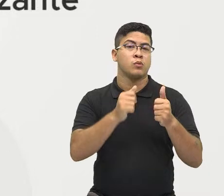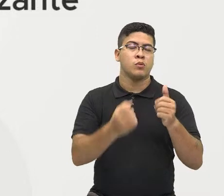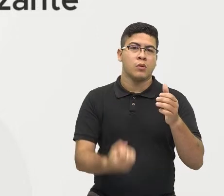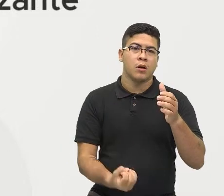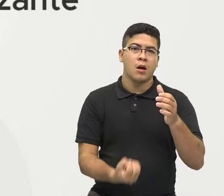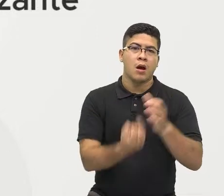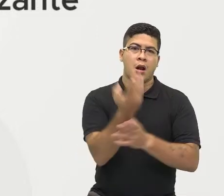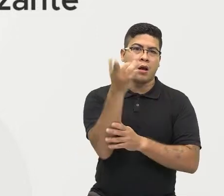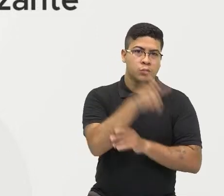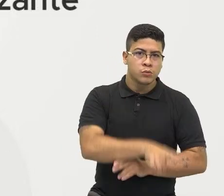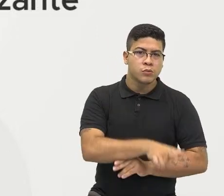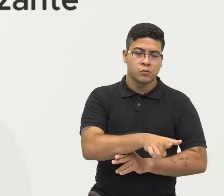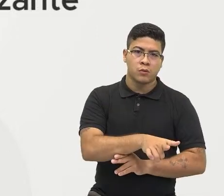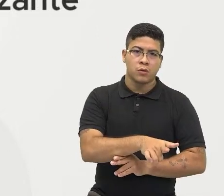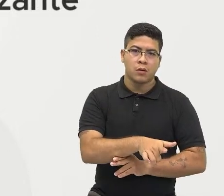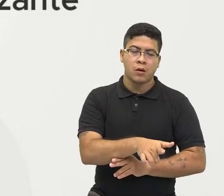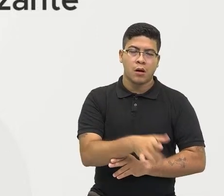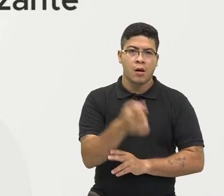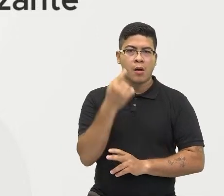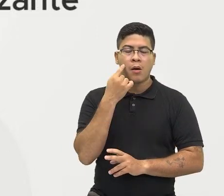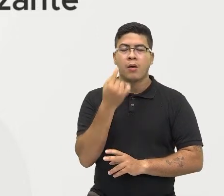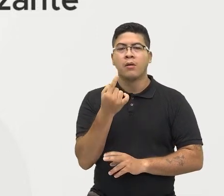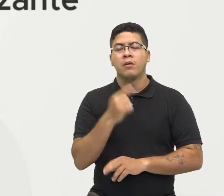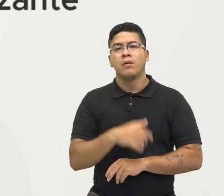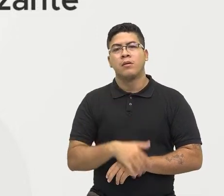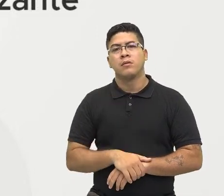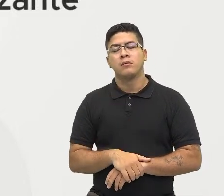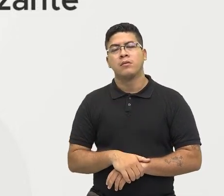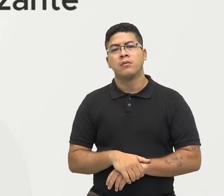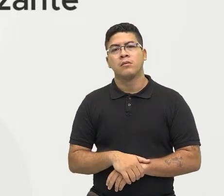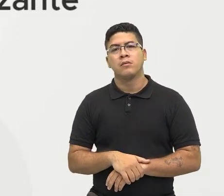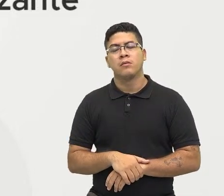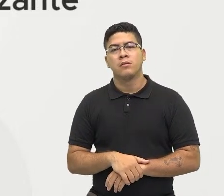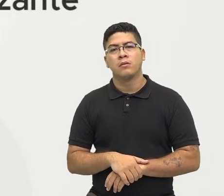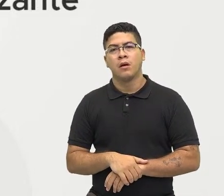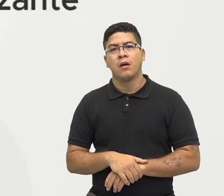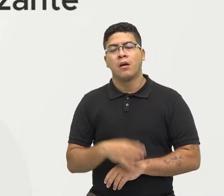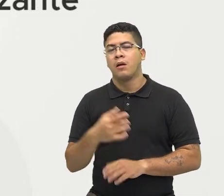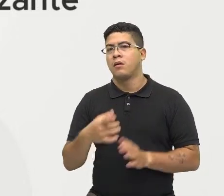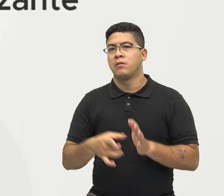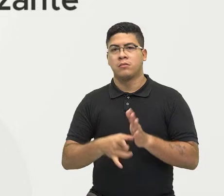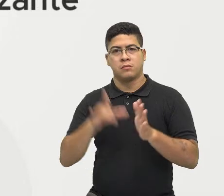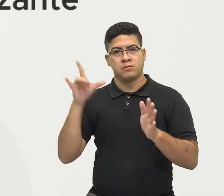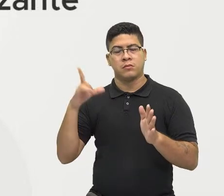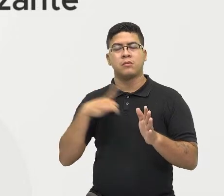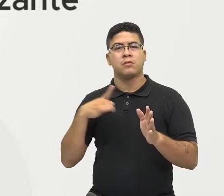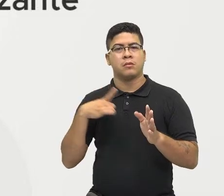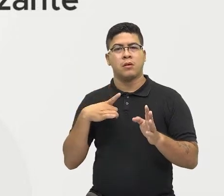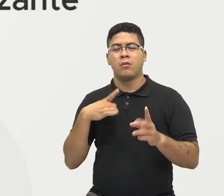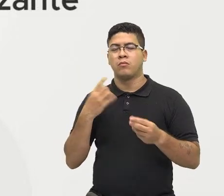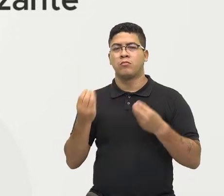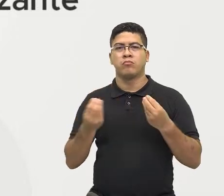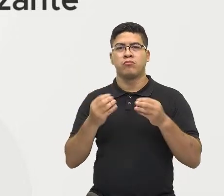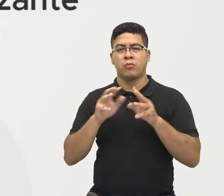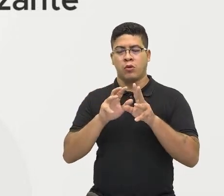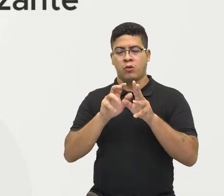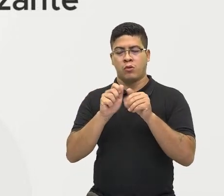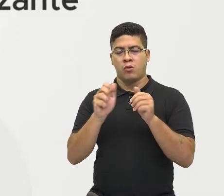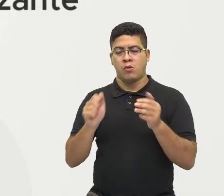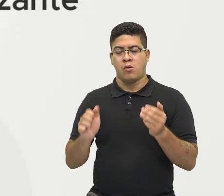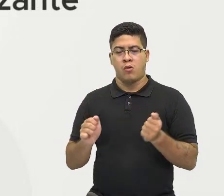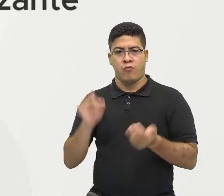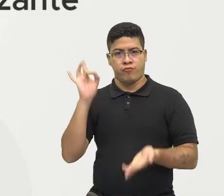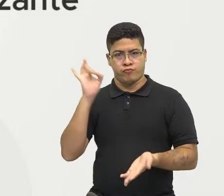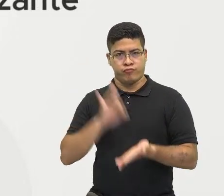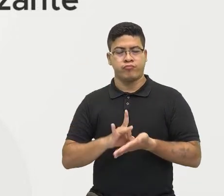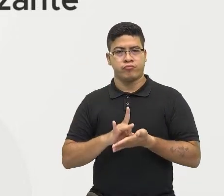queriam isso, né, porque as escolas anteriores, elas geralmente tinham uma estrutura fixa.